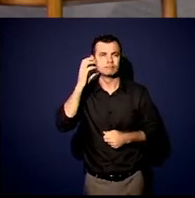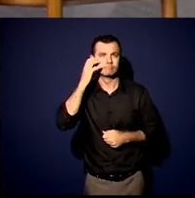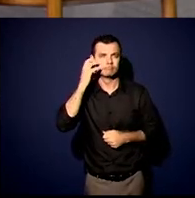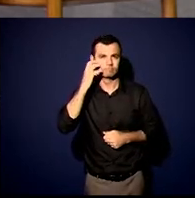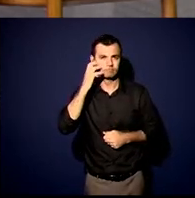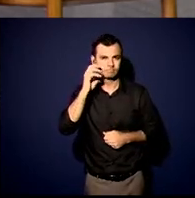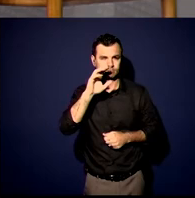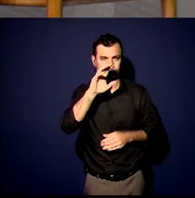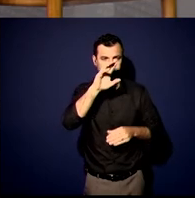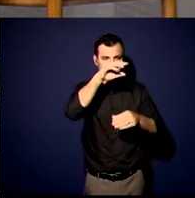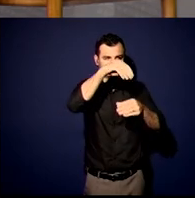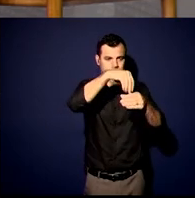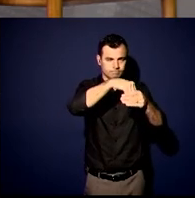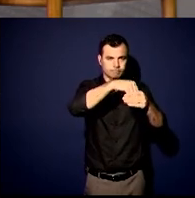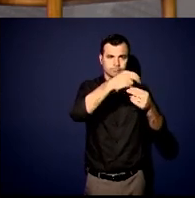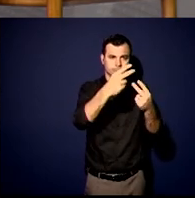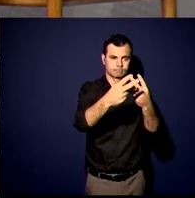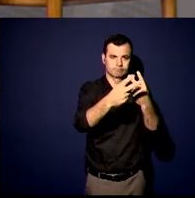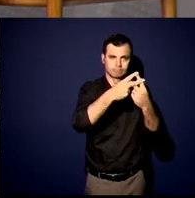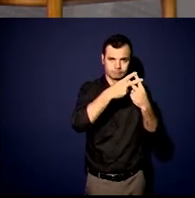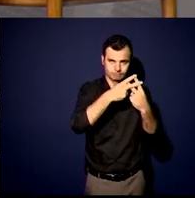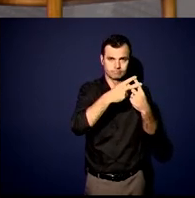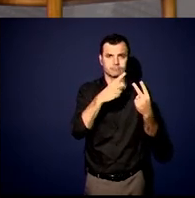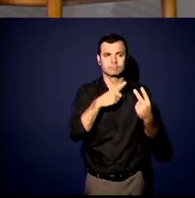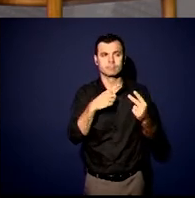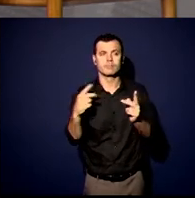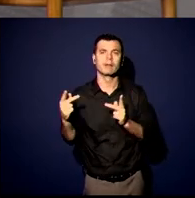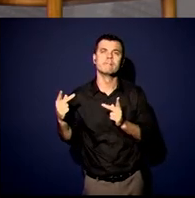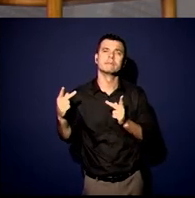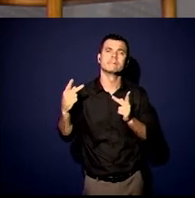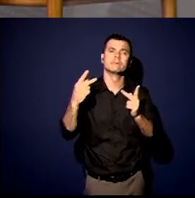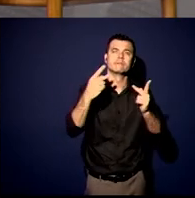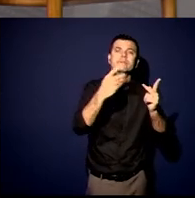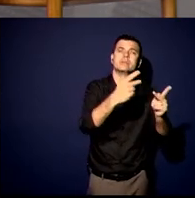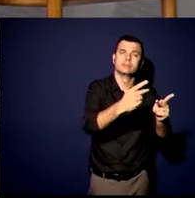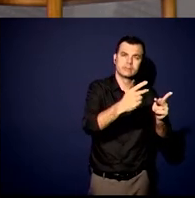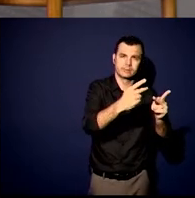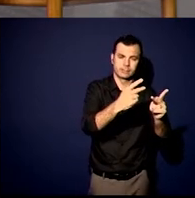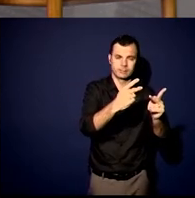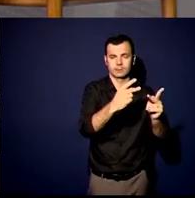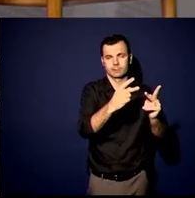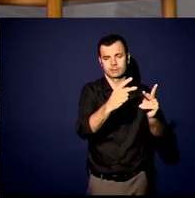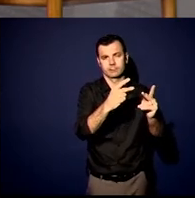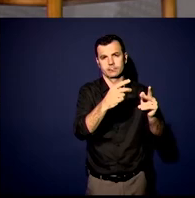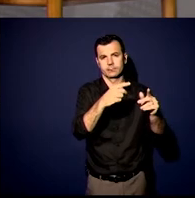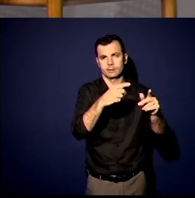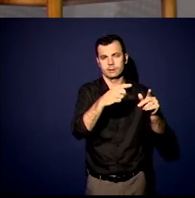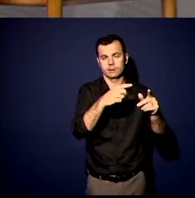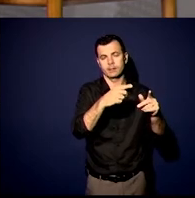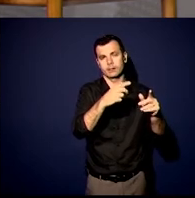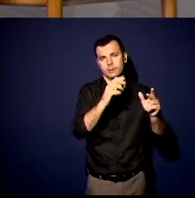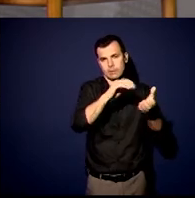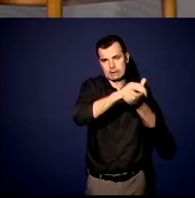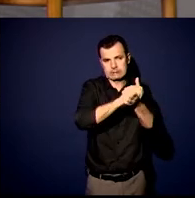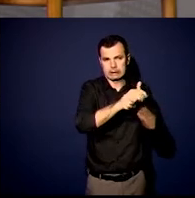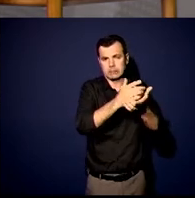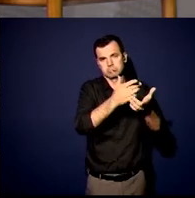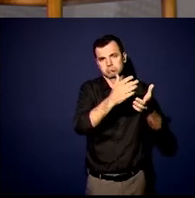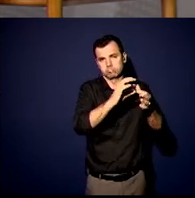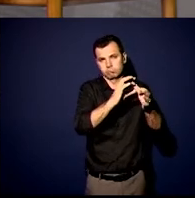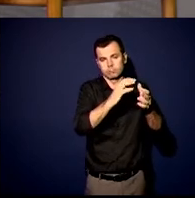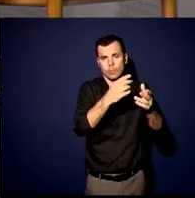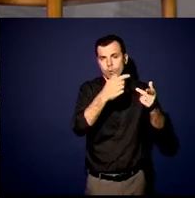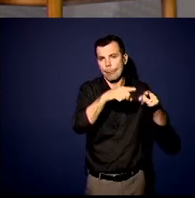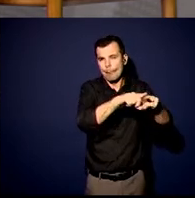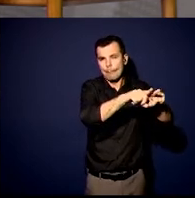carcerário você tem aquelas visitas íntimas E aí ocorreu no meu tempo do